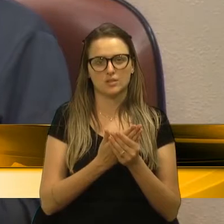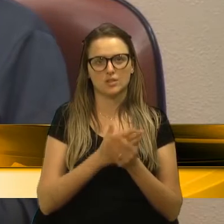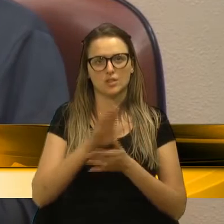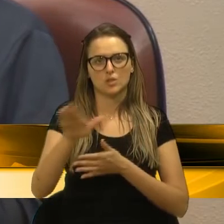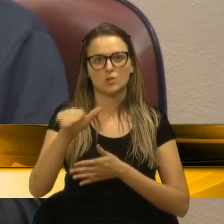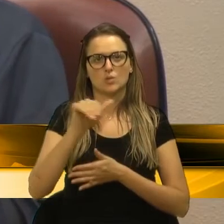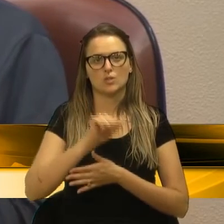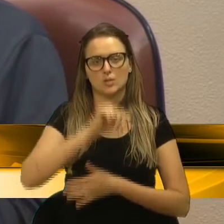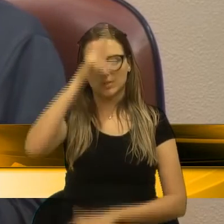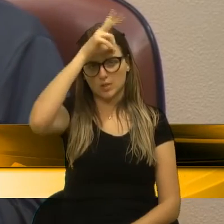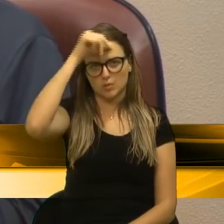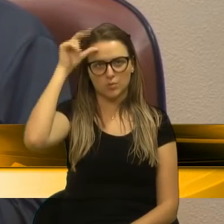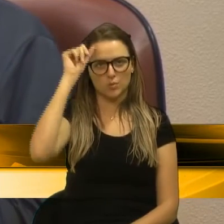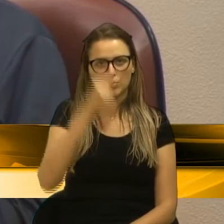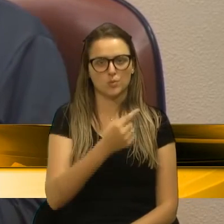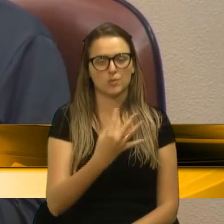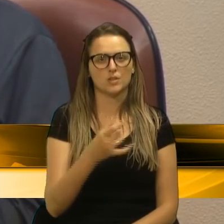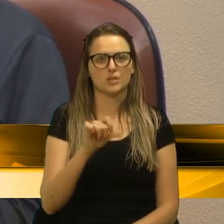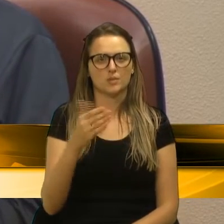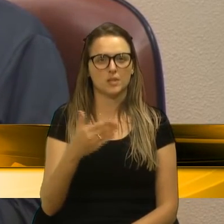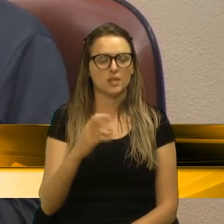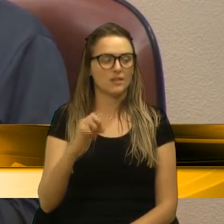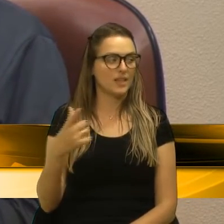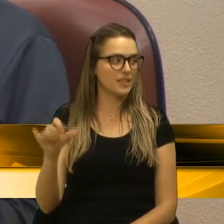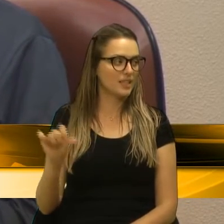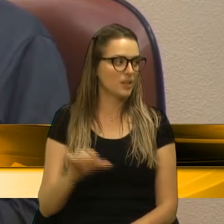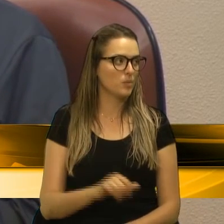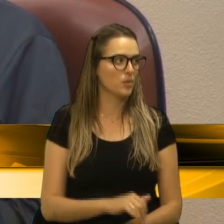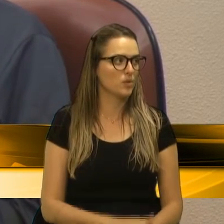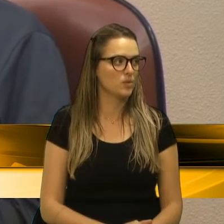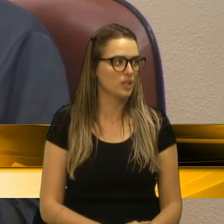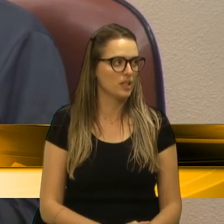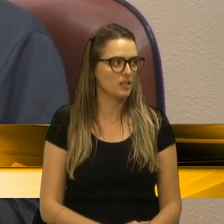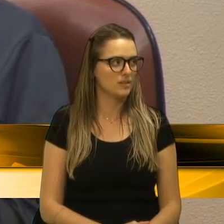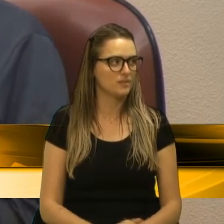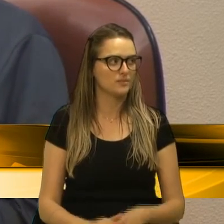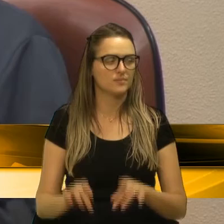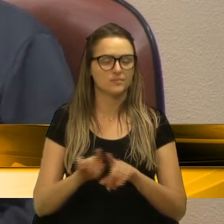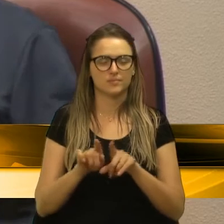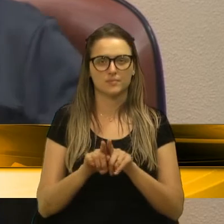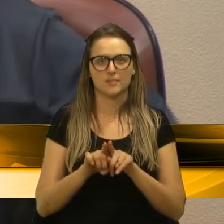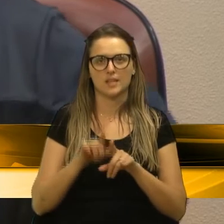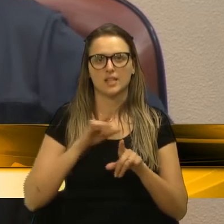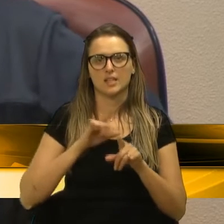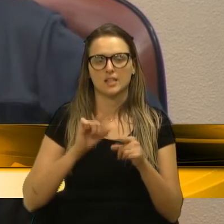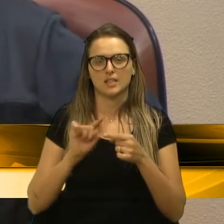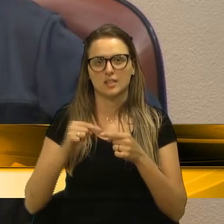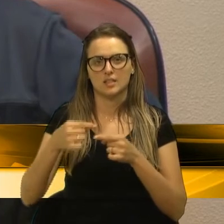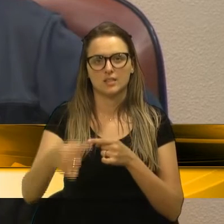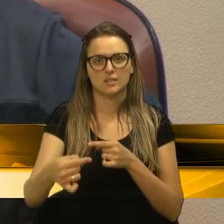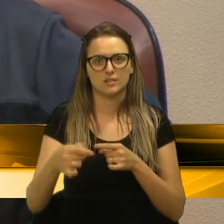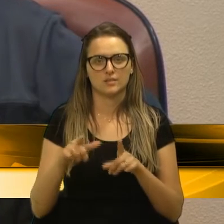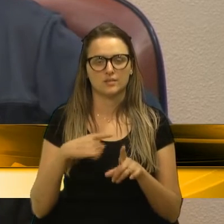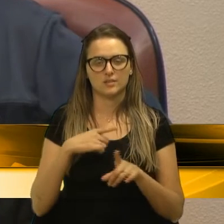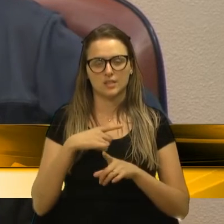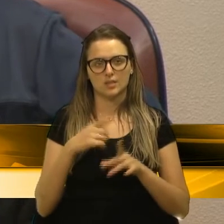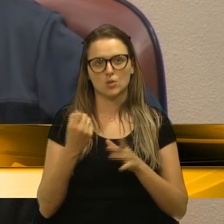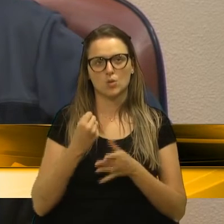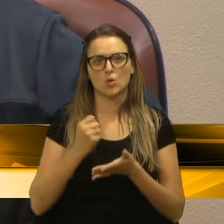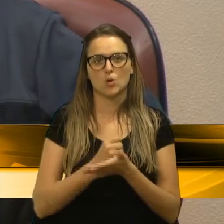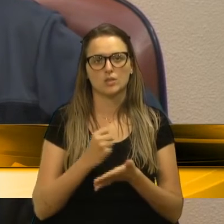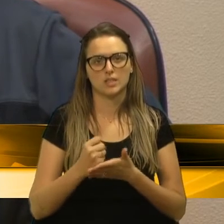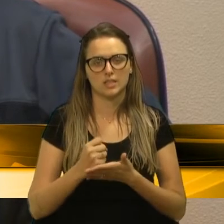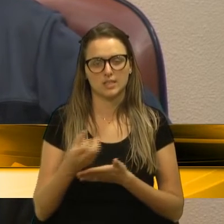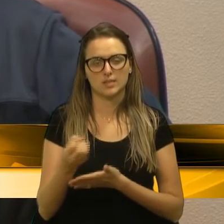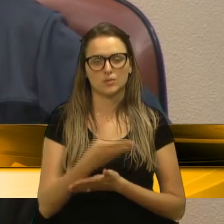chamamento público número 149/2019 no estágio em que se encontrar, abstendo-se o administrador municipal de efetuar a contratação até que esta